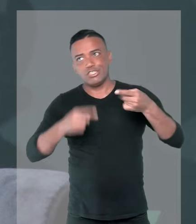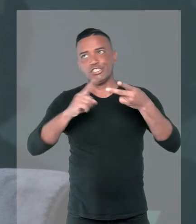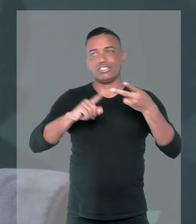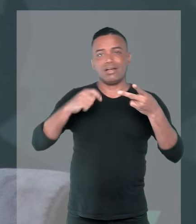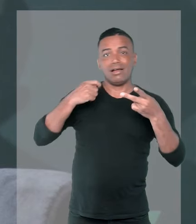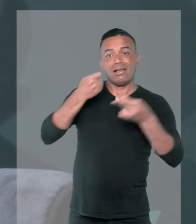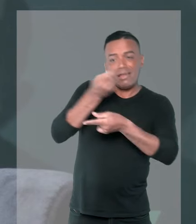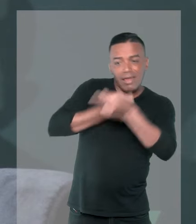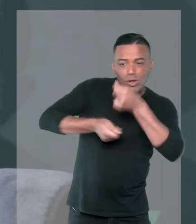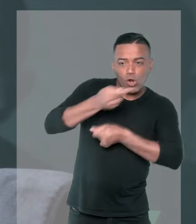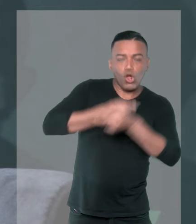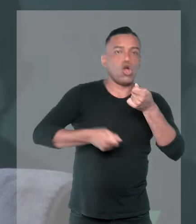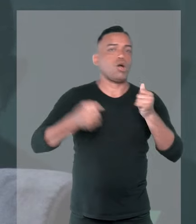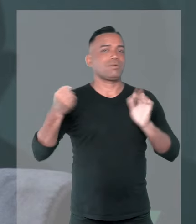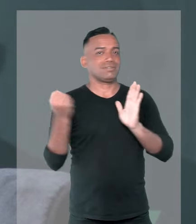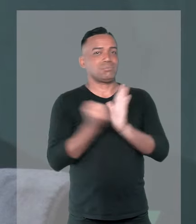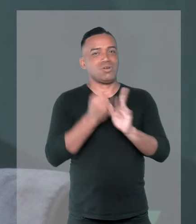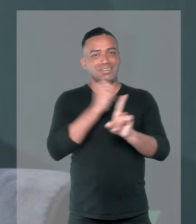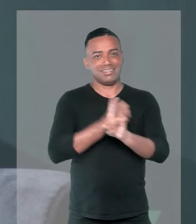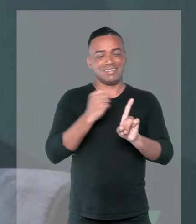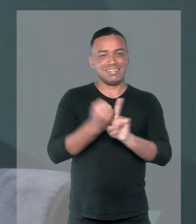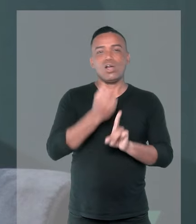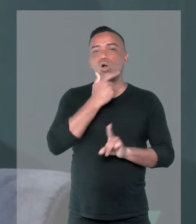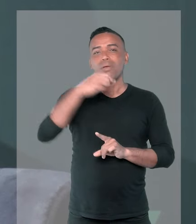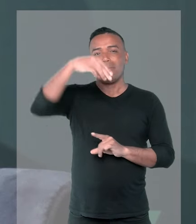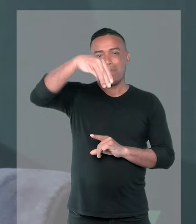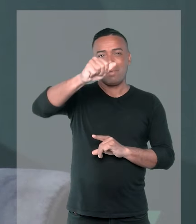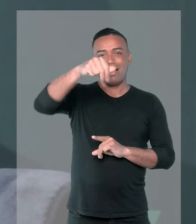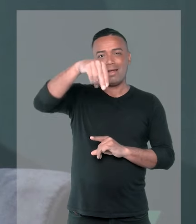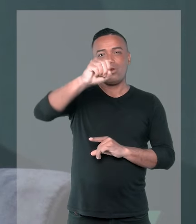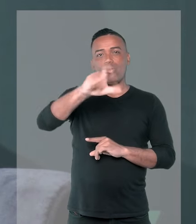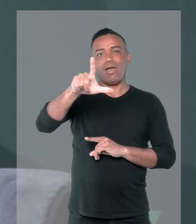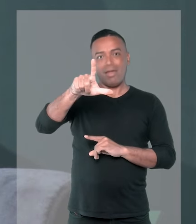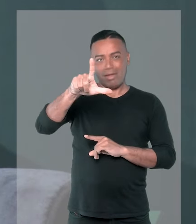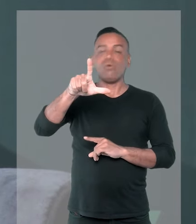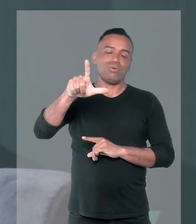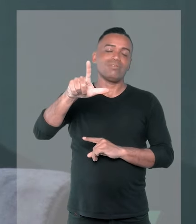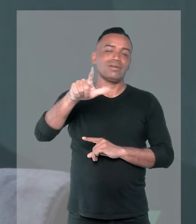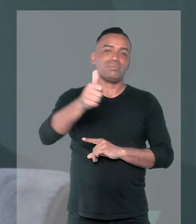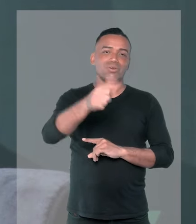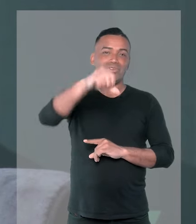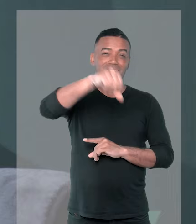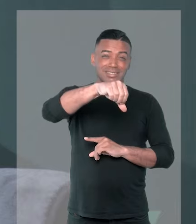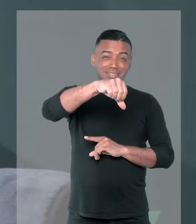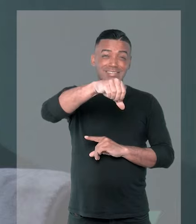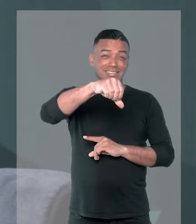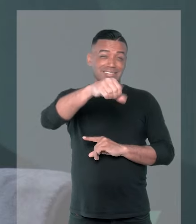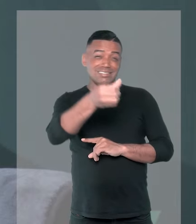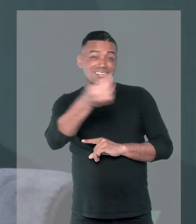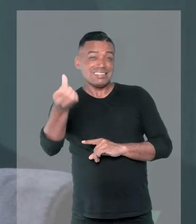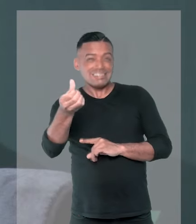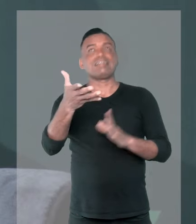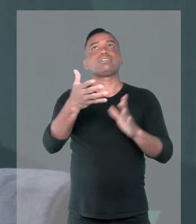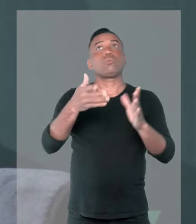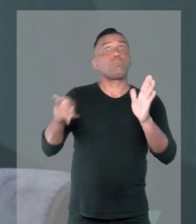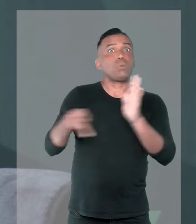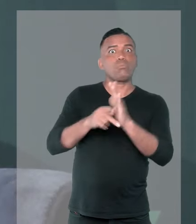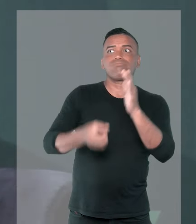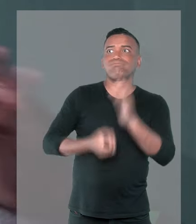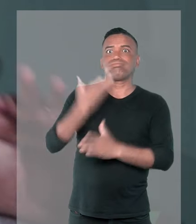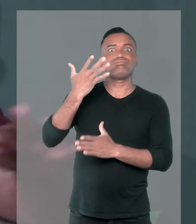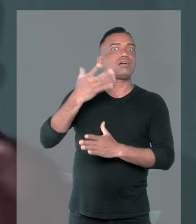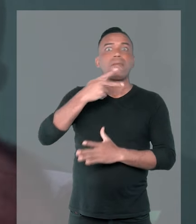simbólicas da sociedade Manuel castelos 1996 vendo a internet chegar de uma maneira quase que Profética isso